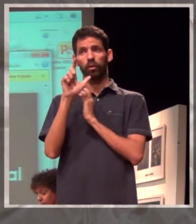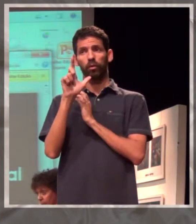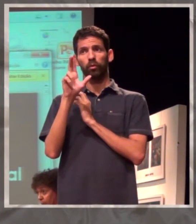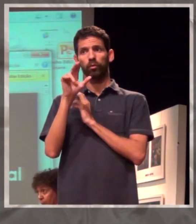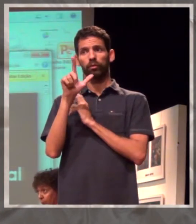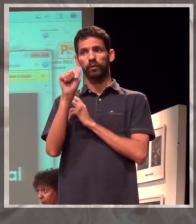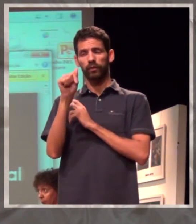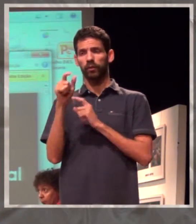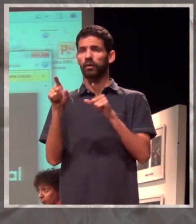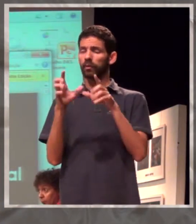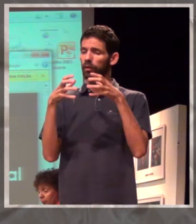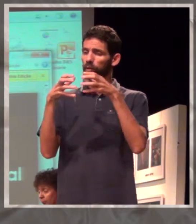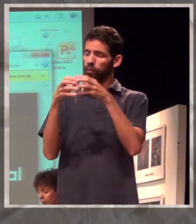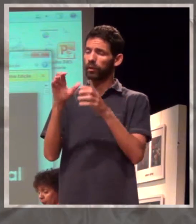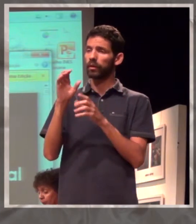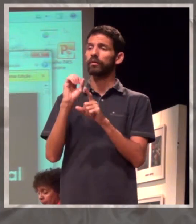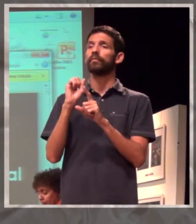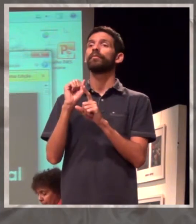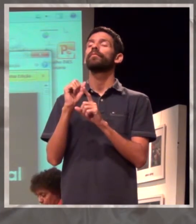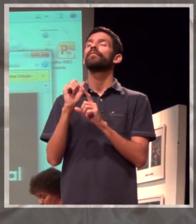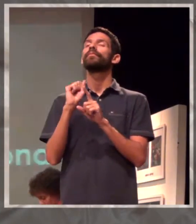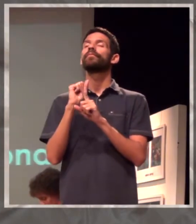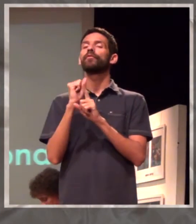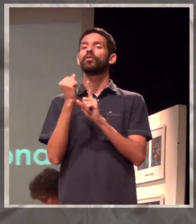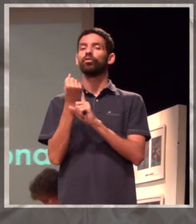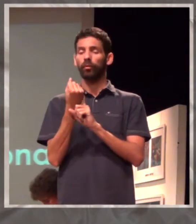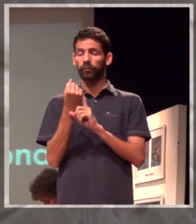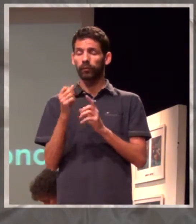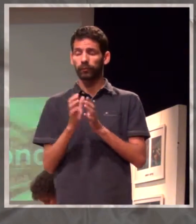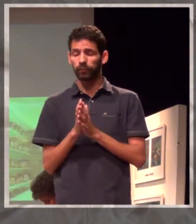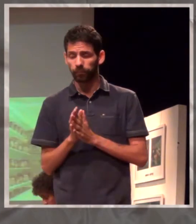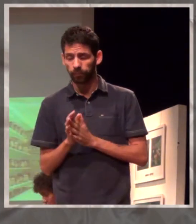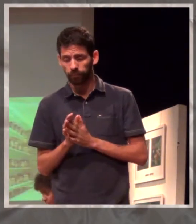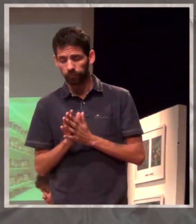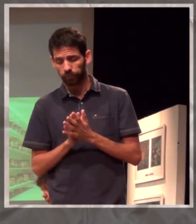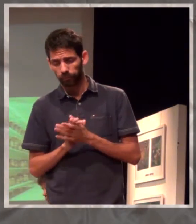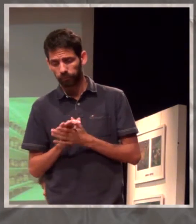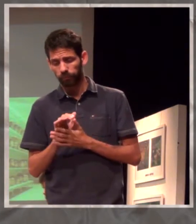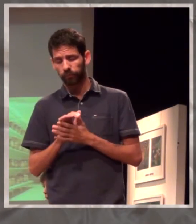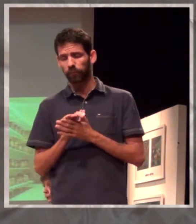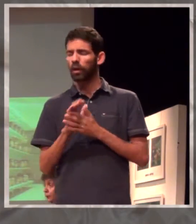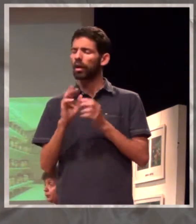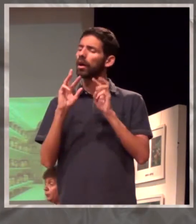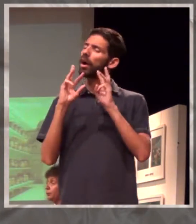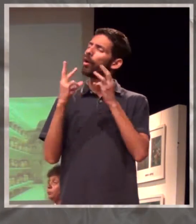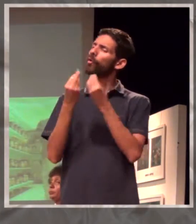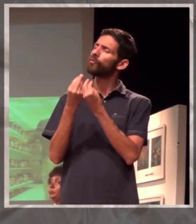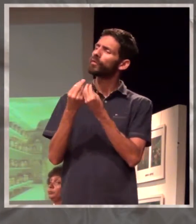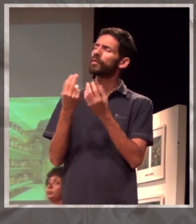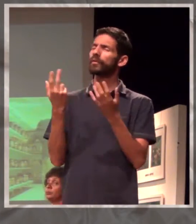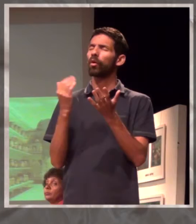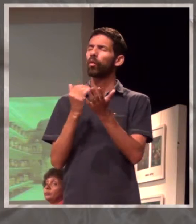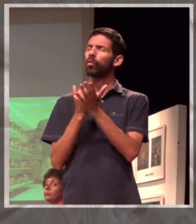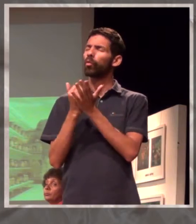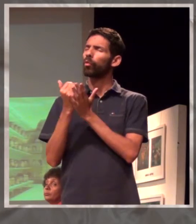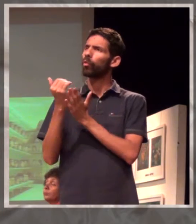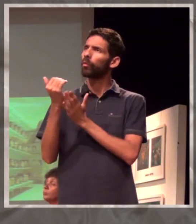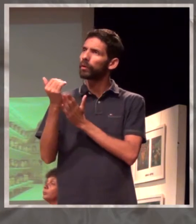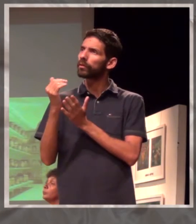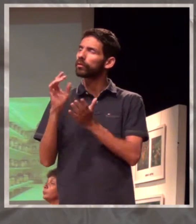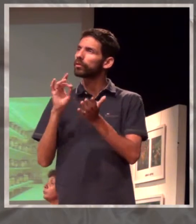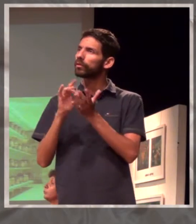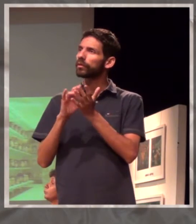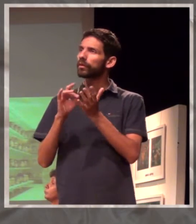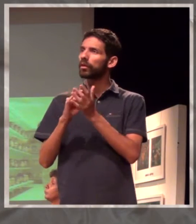e da equipe da DISOP. E essa oficina ela começa a partir